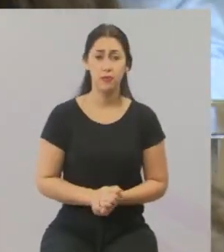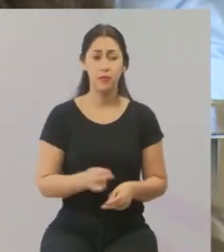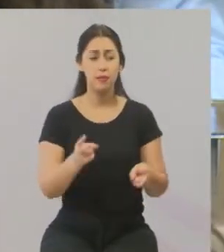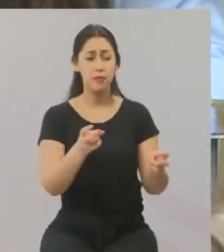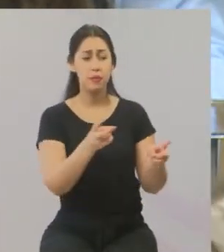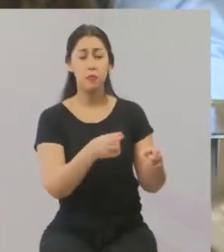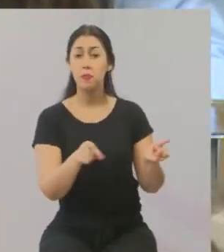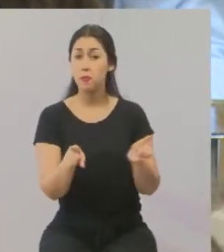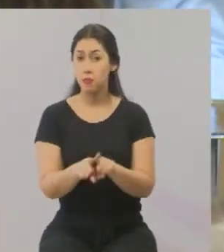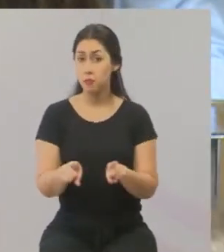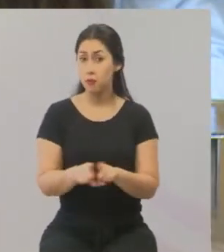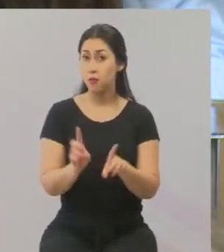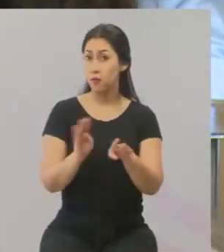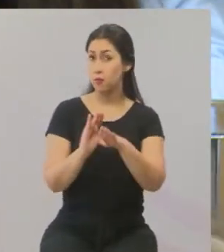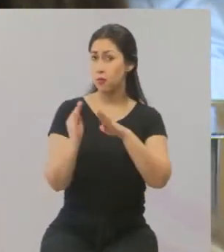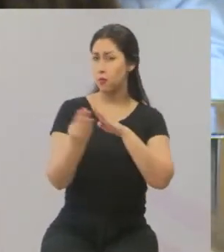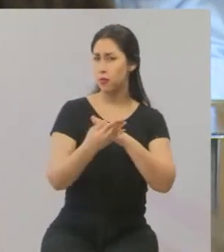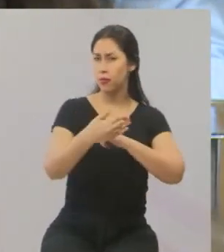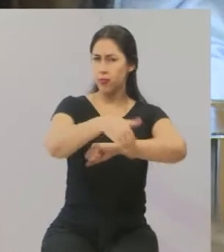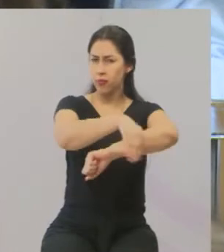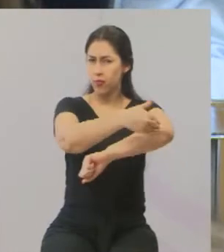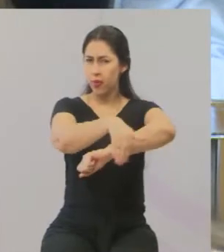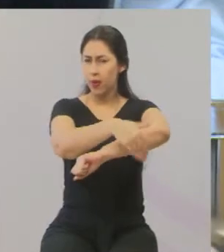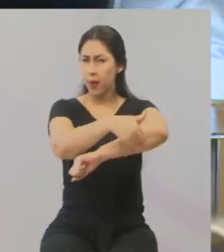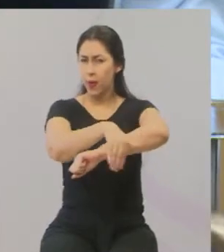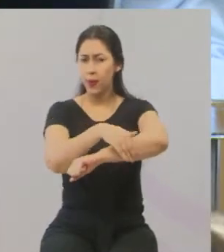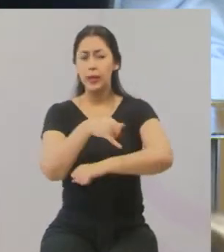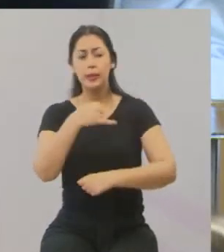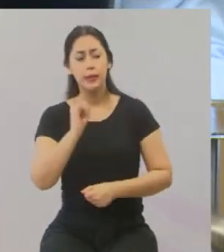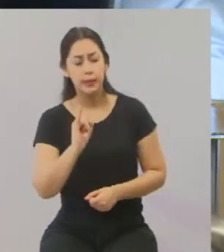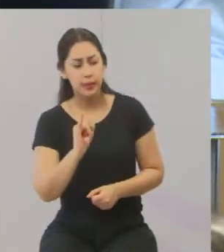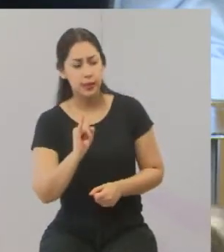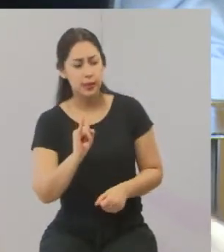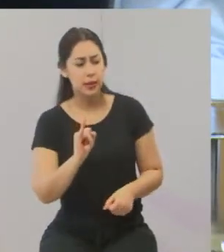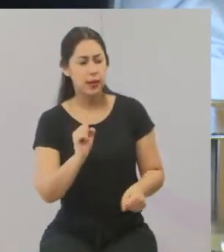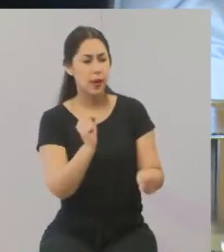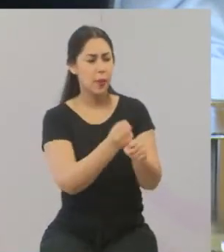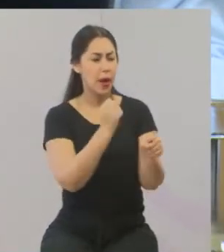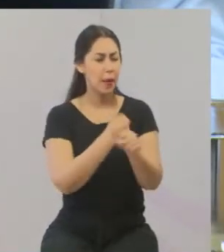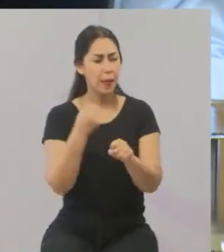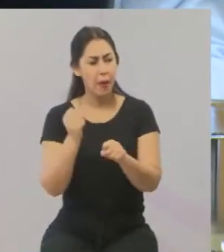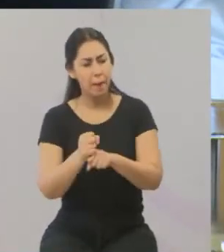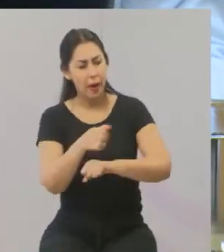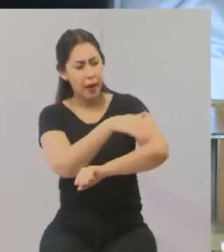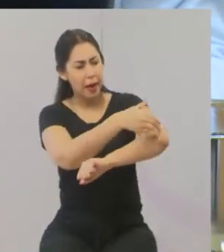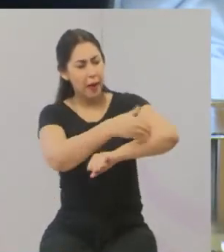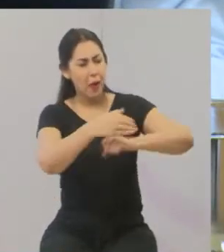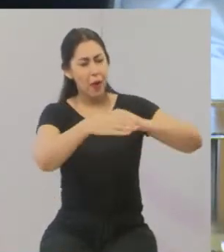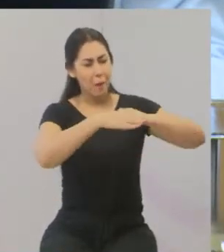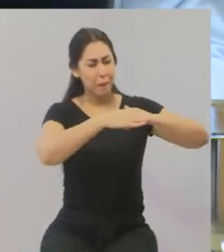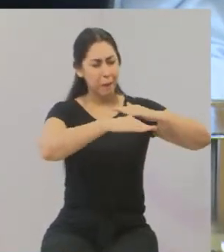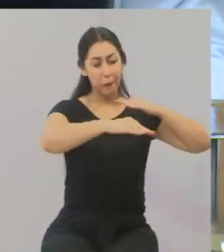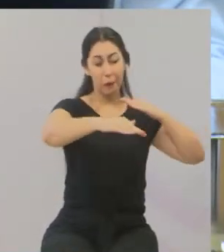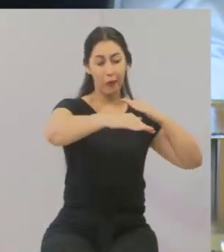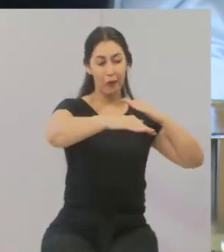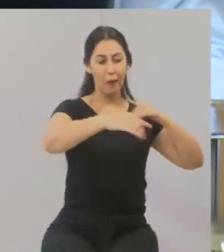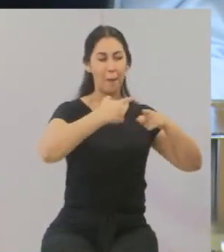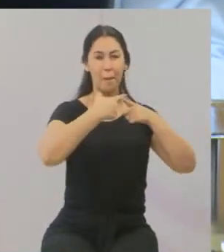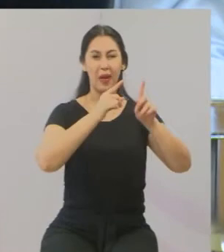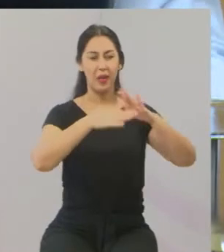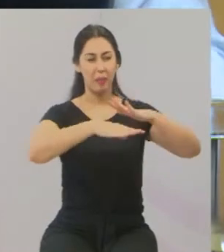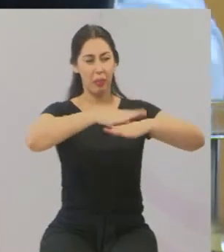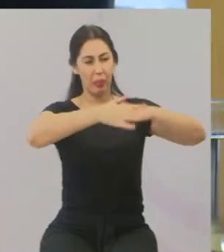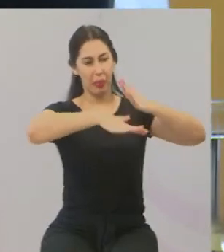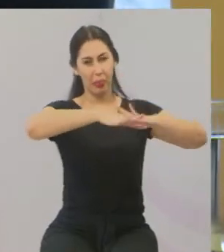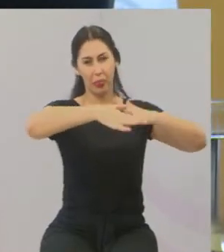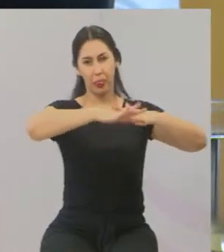os logradouros nas transversais, a exemplo do asfalto, se soltando com a esquina da rua Virgílio Carderelli e outros. Cabe